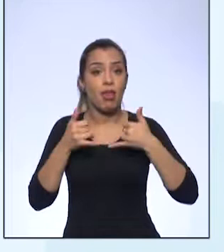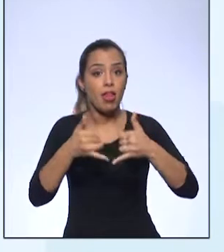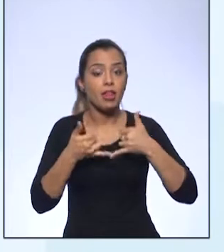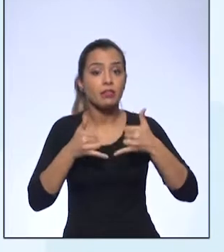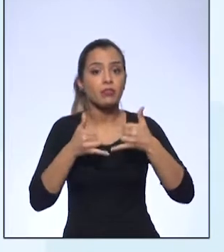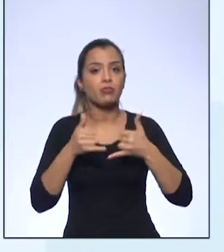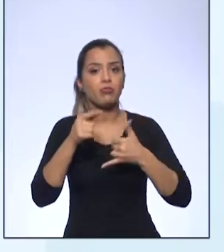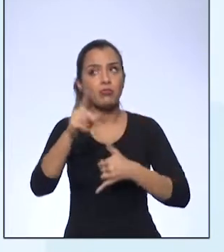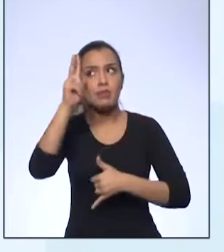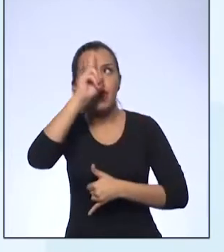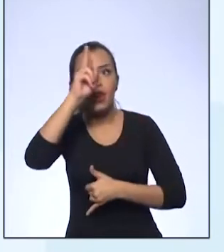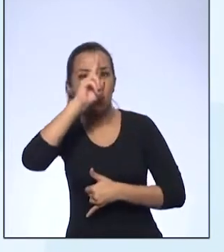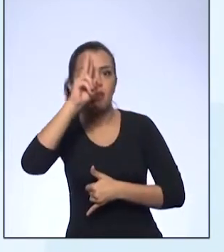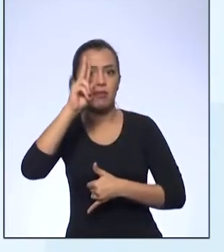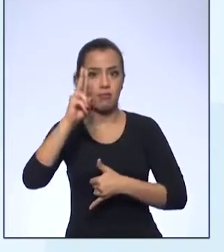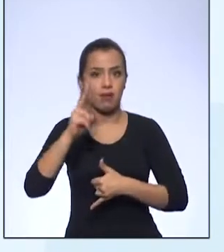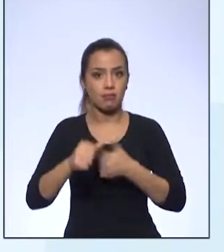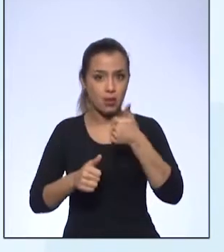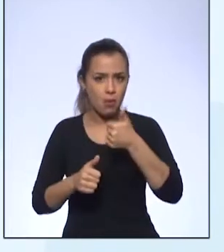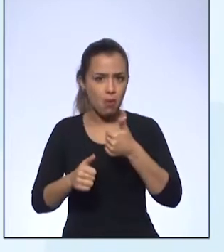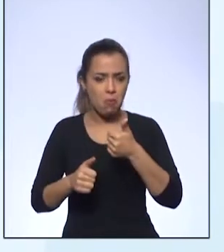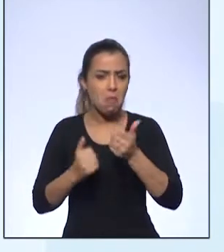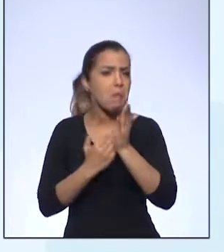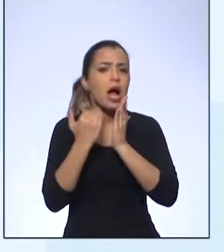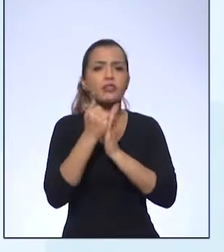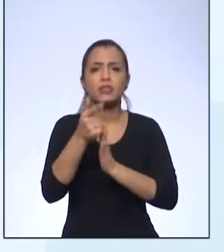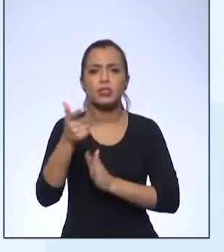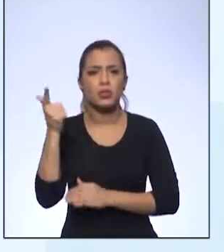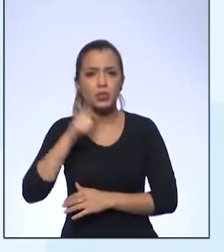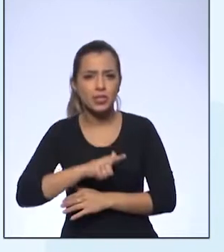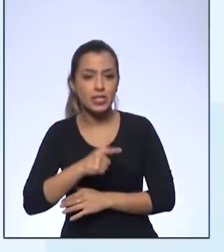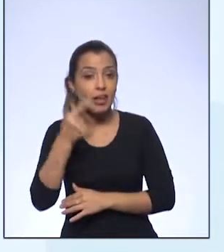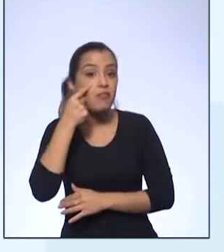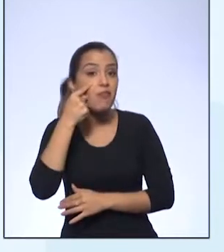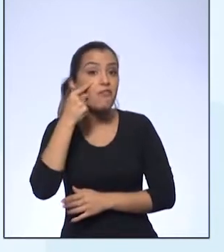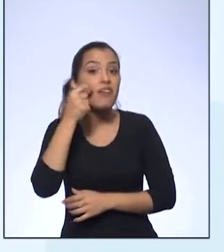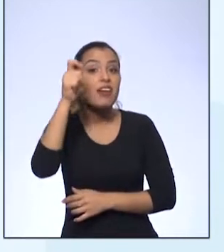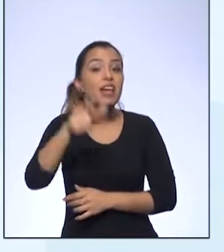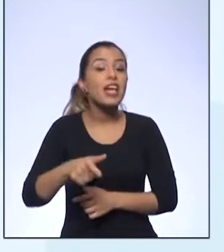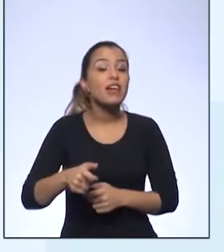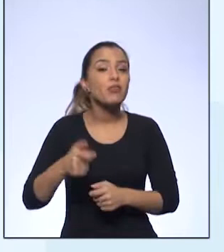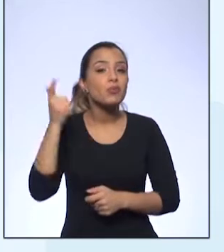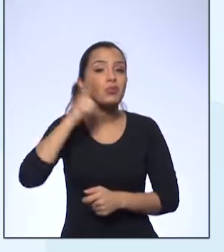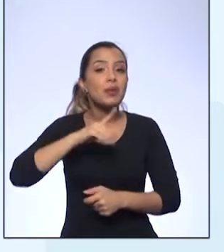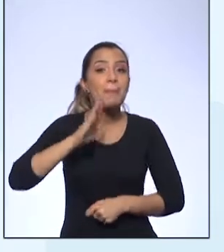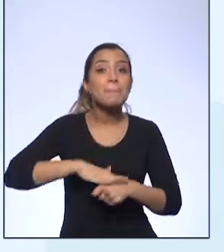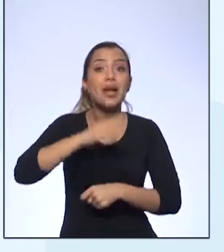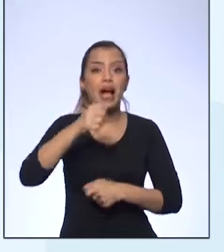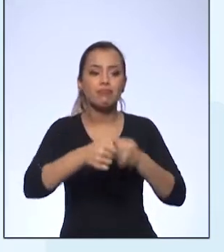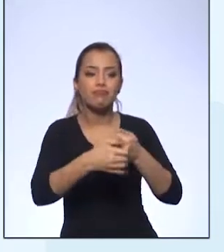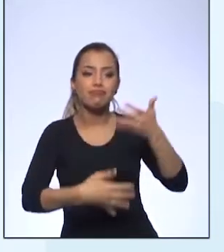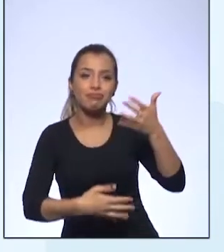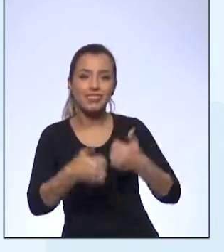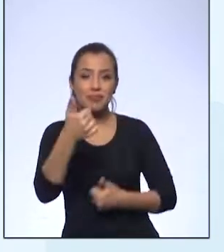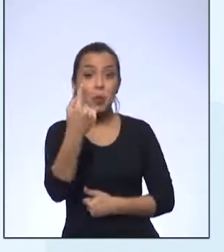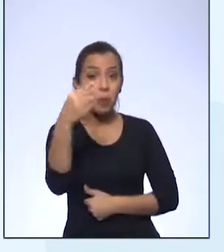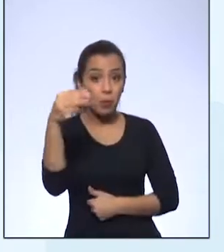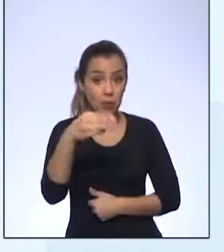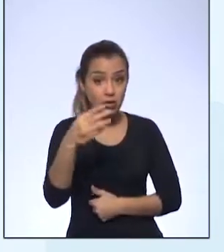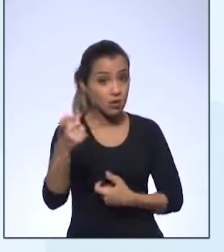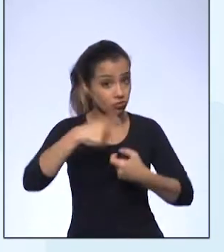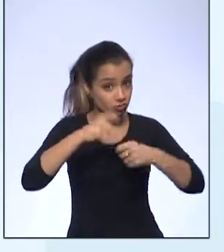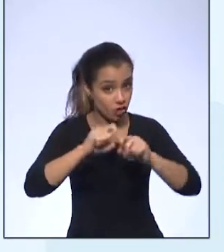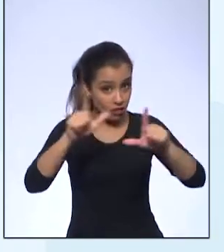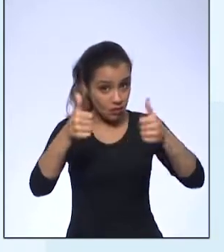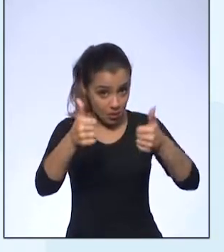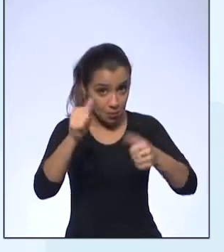lembrar, ok? O máximo que vocês conseguirem aí. Vamos ver quem consegue escrever mais objetos. Então vocês têm aí um minutinho e aí a gente volta aí